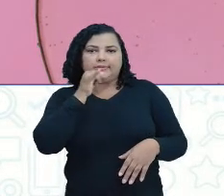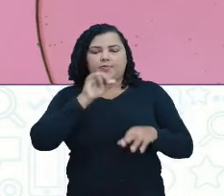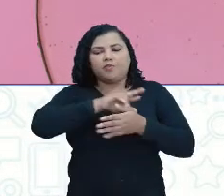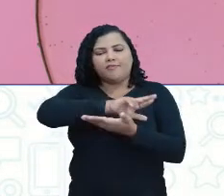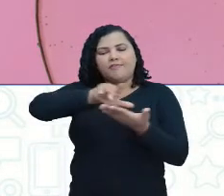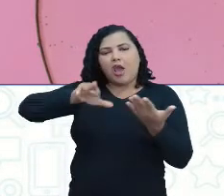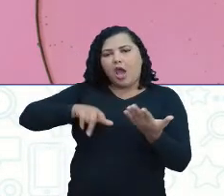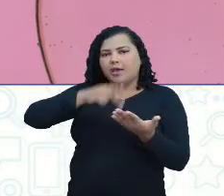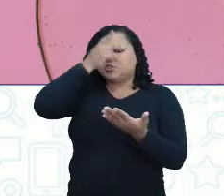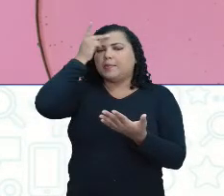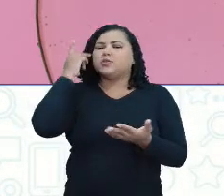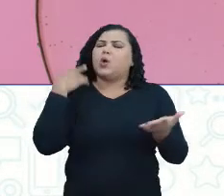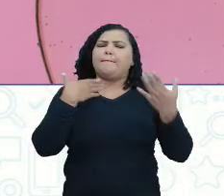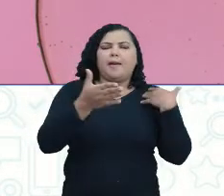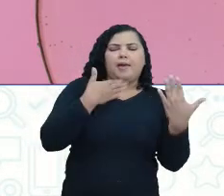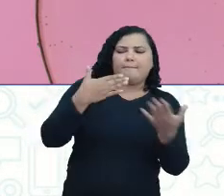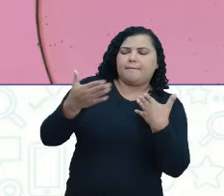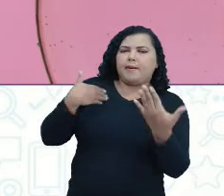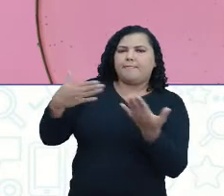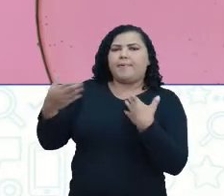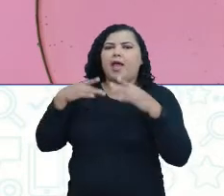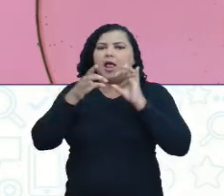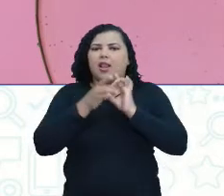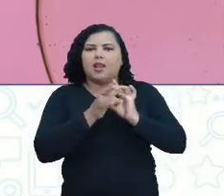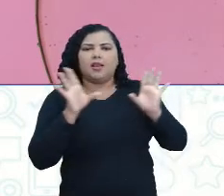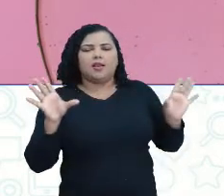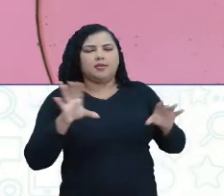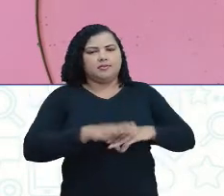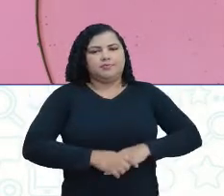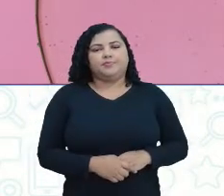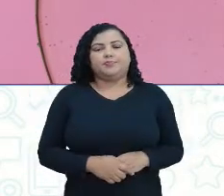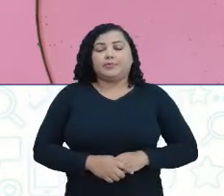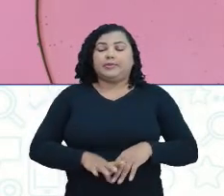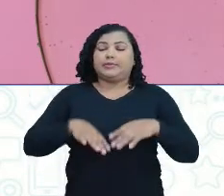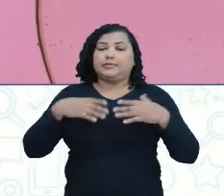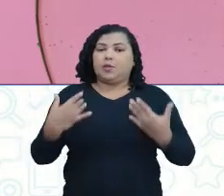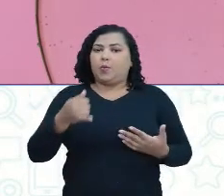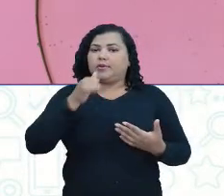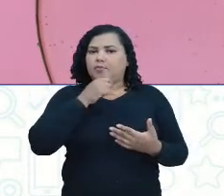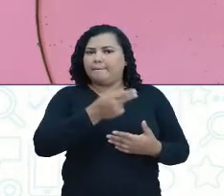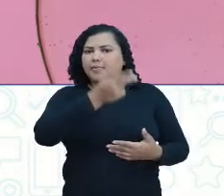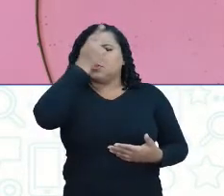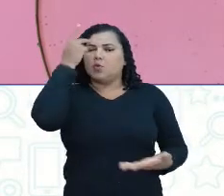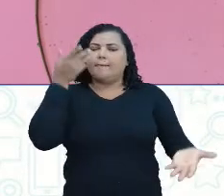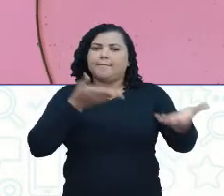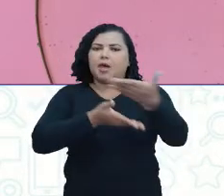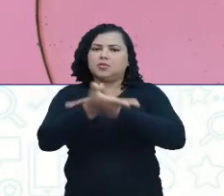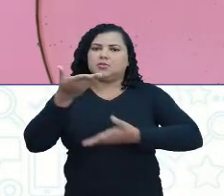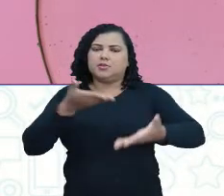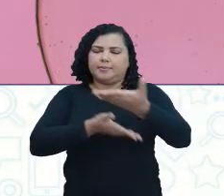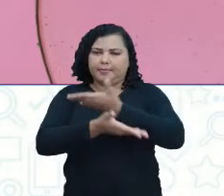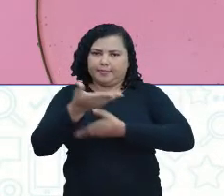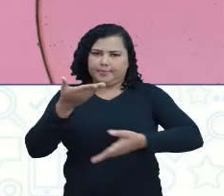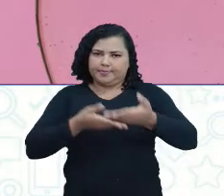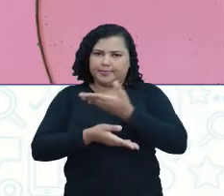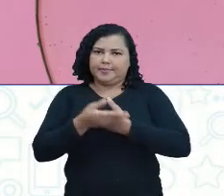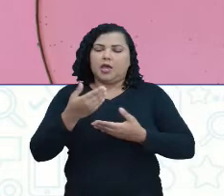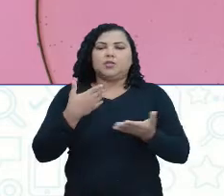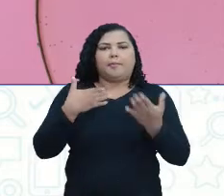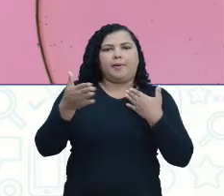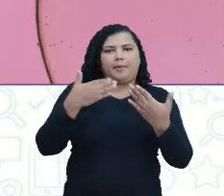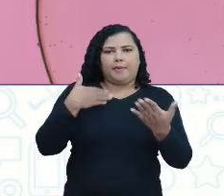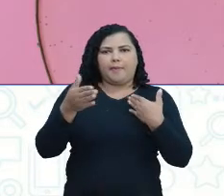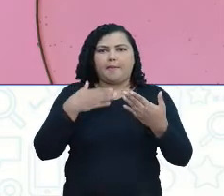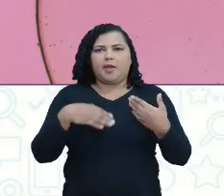seria o bate-papo aberto ou fórum. Vale ressaltar que os participantes de um chat devem estar conectados simultaneamente ao